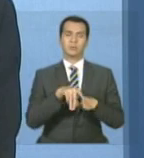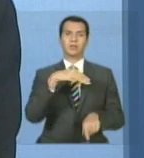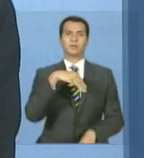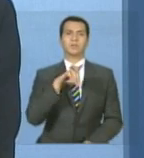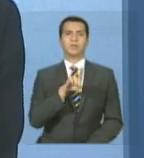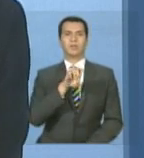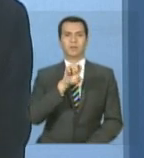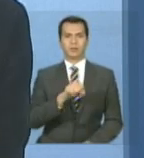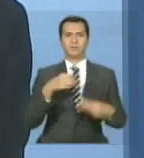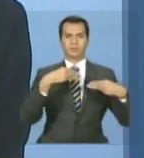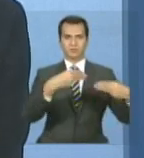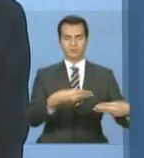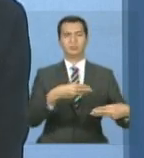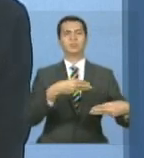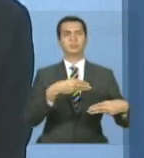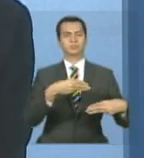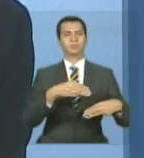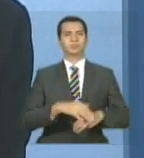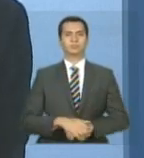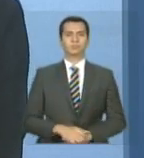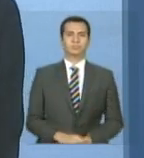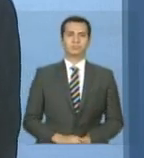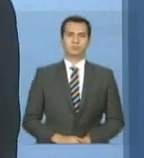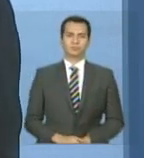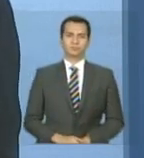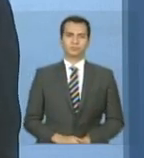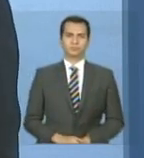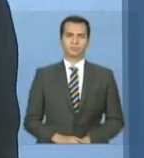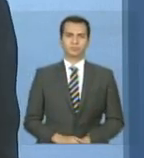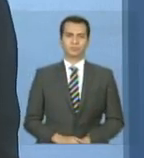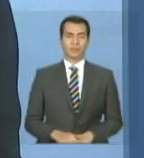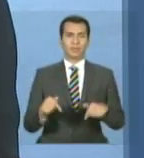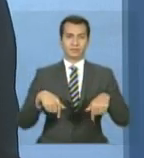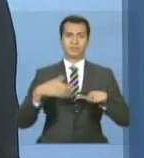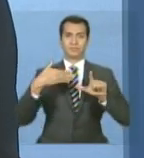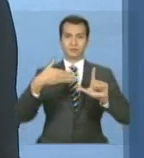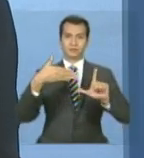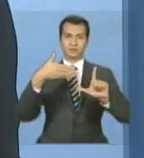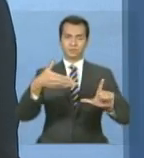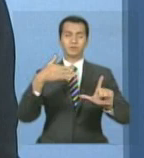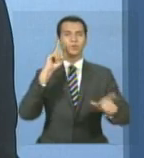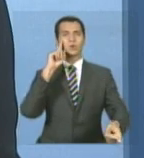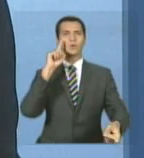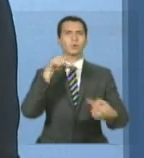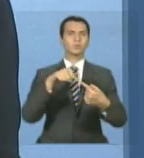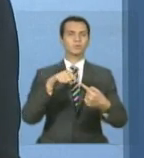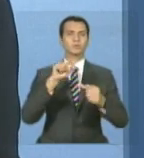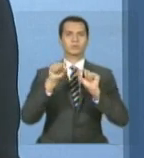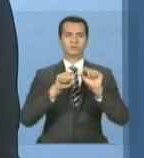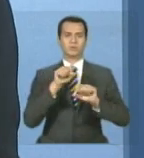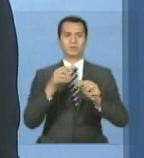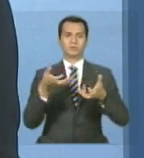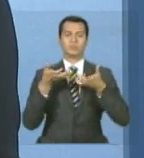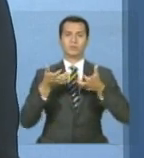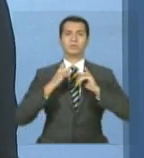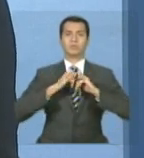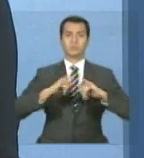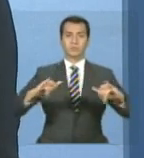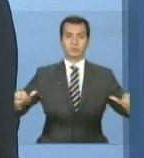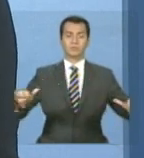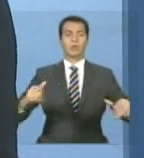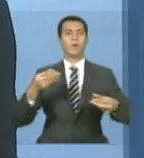Desenvolvimento Social e Combate à Fome, o MDS. Essa teleconferência tem como objetivo informar sobre